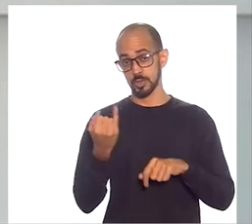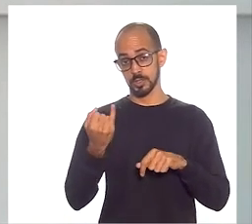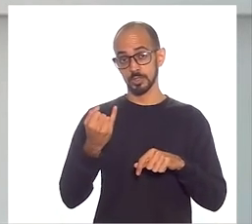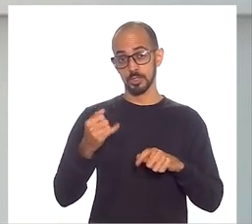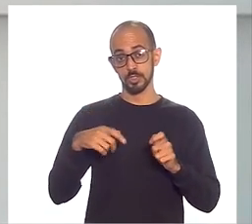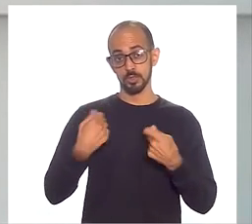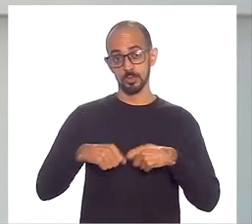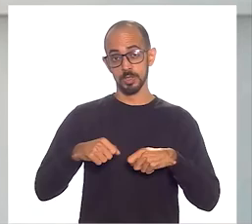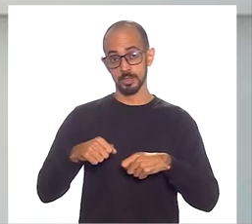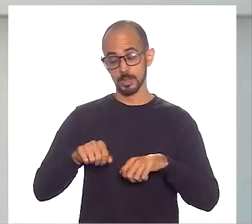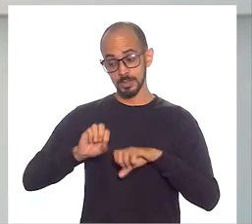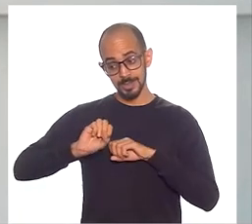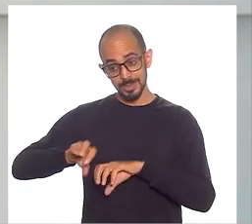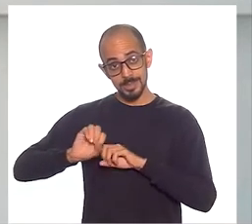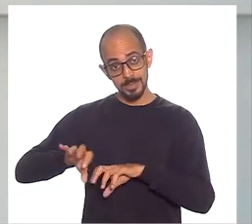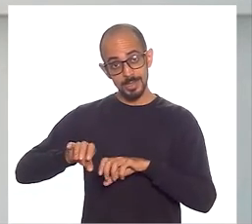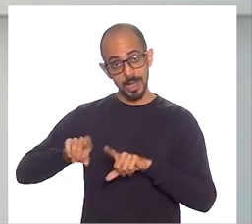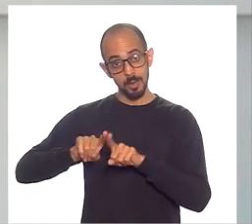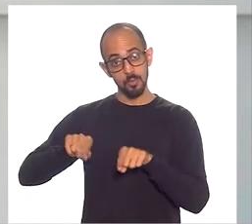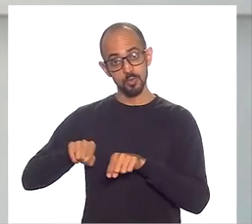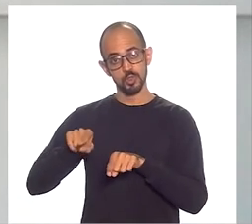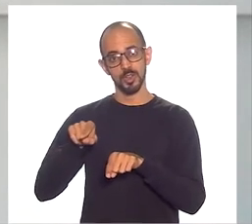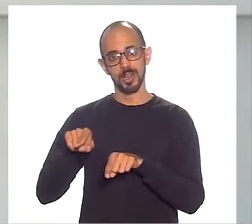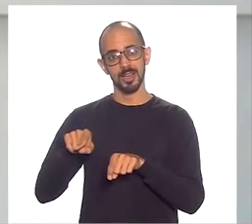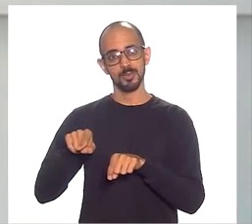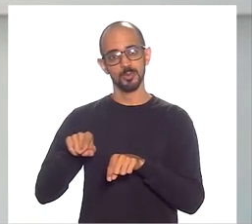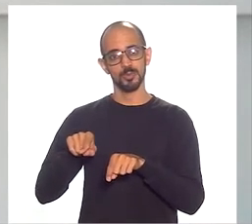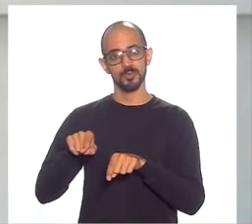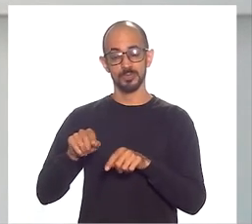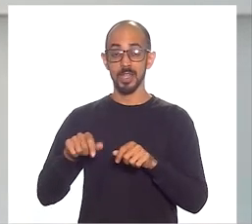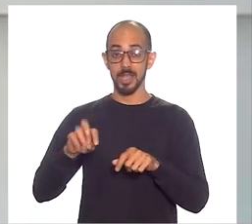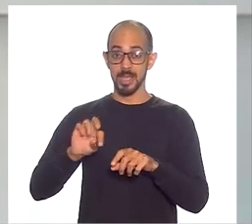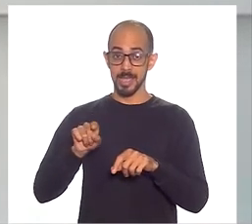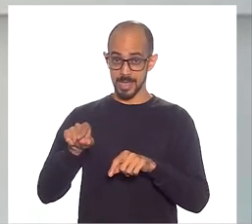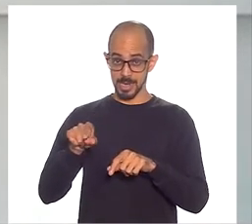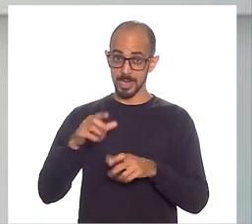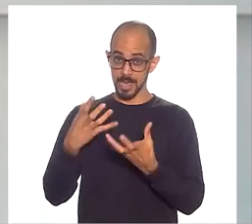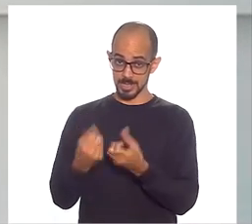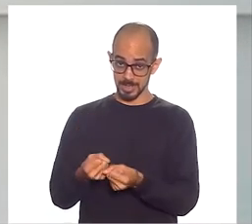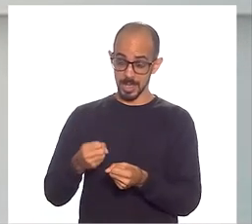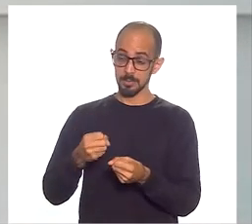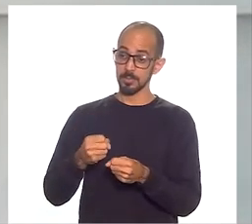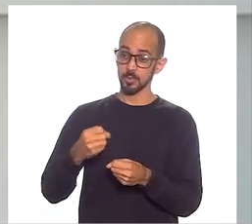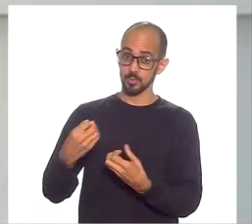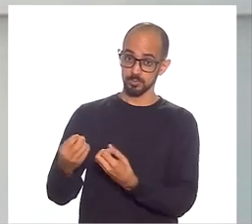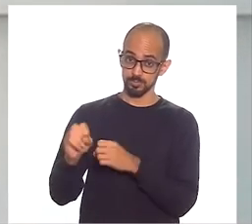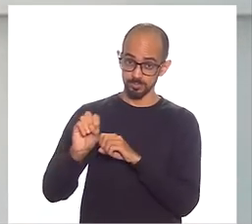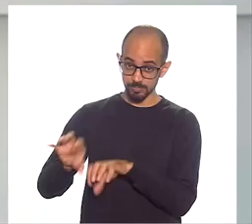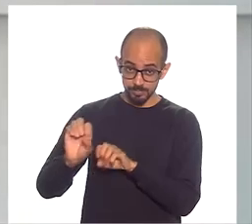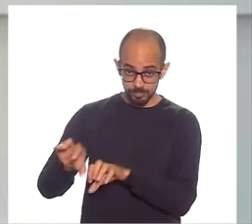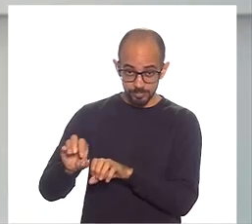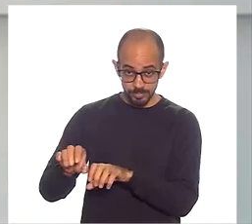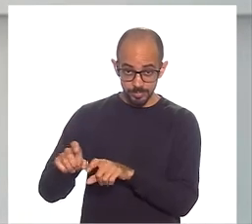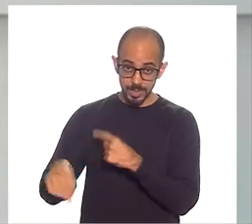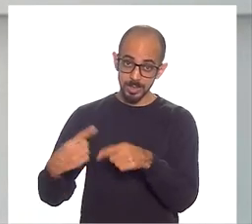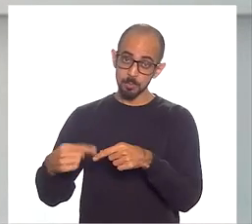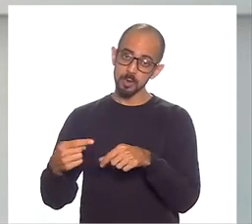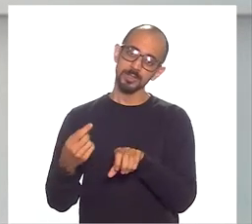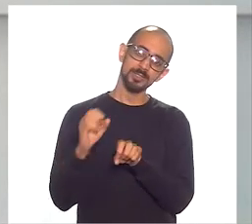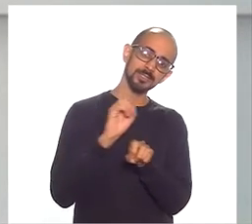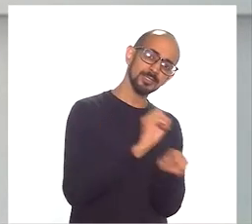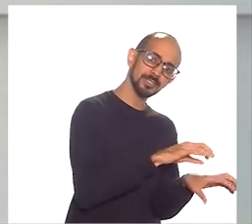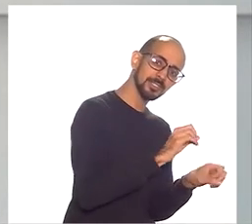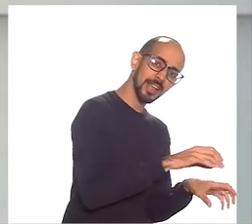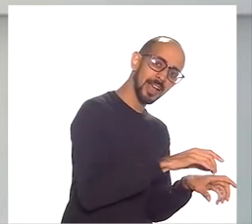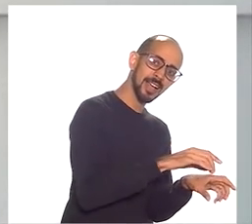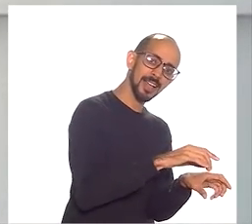que a gente precisa capacitar esse colaborador, né? Então, esse colaborador é capacitado por nós para que ele possa, então, ir para dentro da